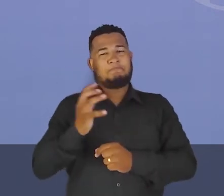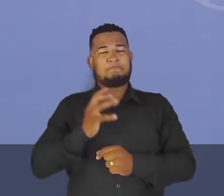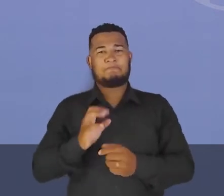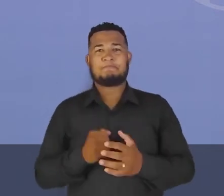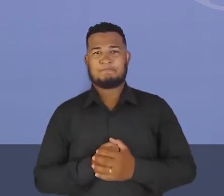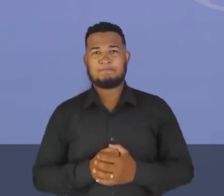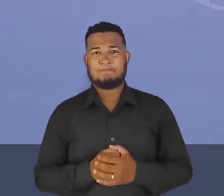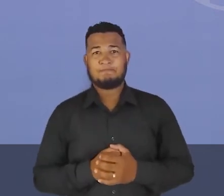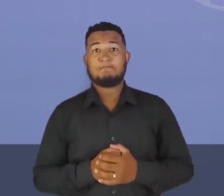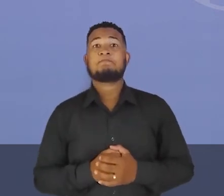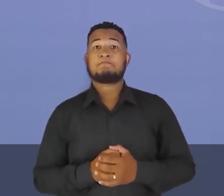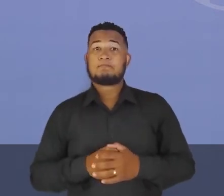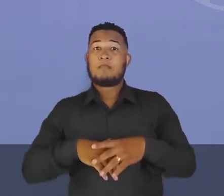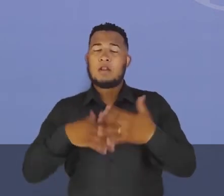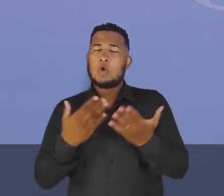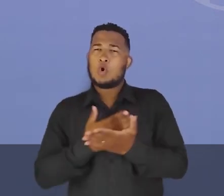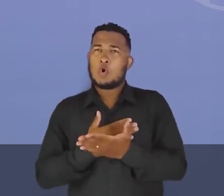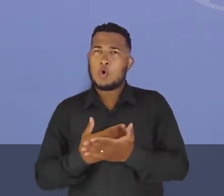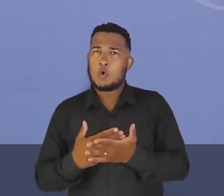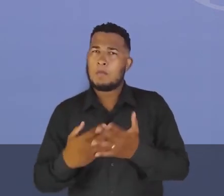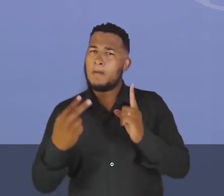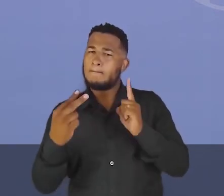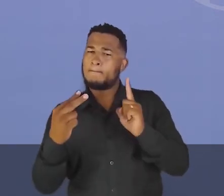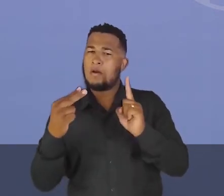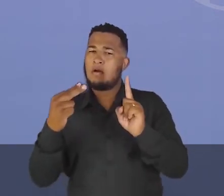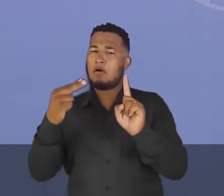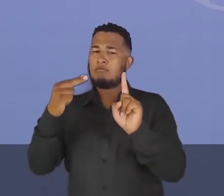Então, começa a mudar essa visão